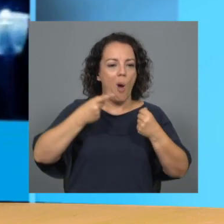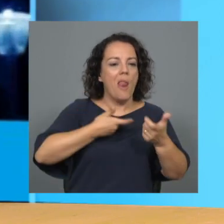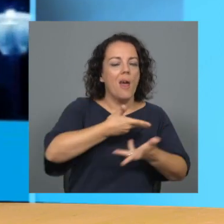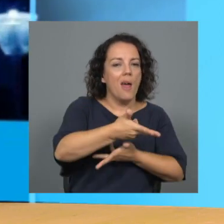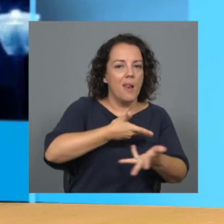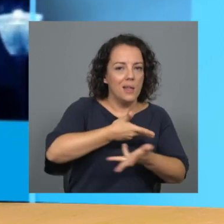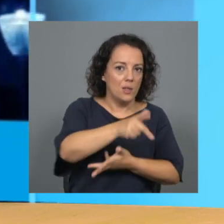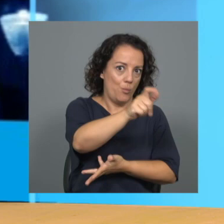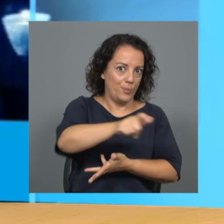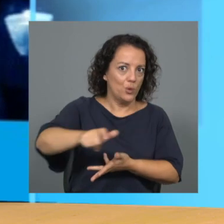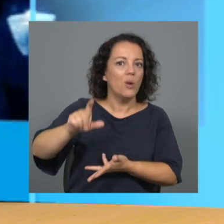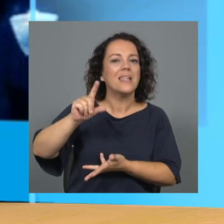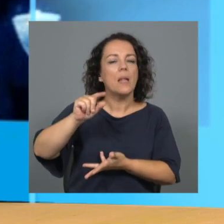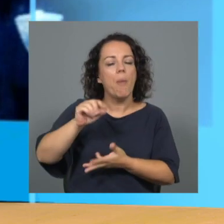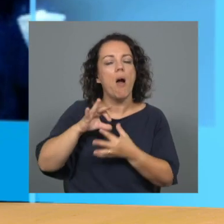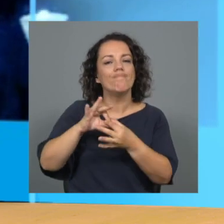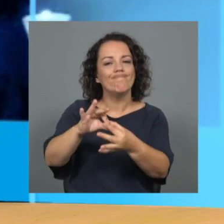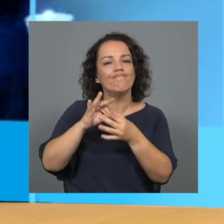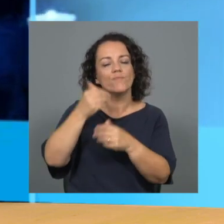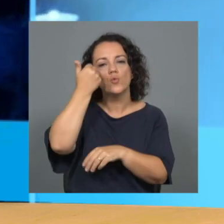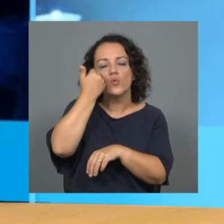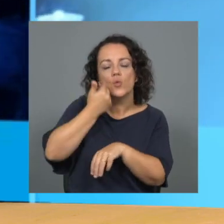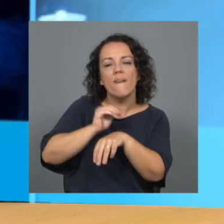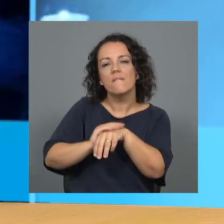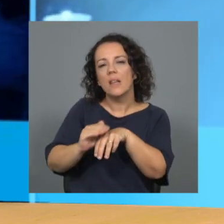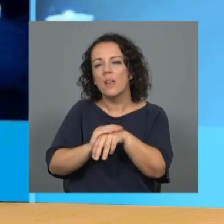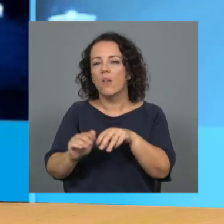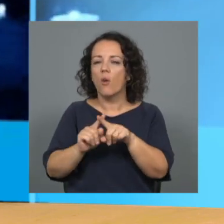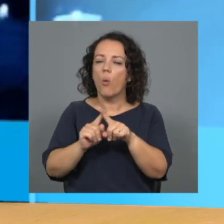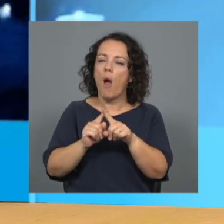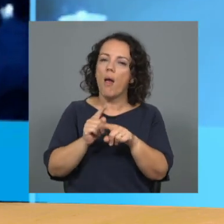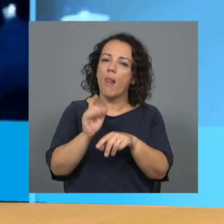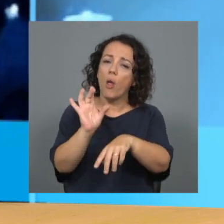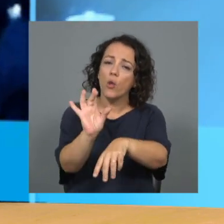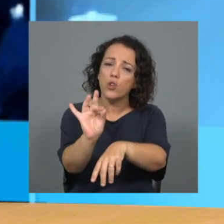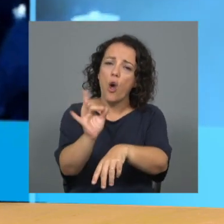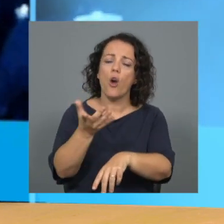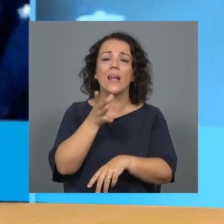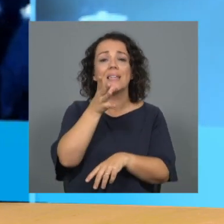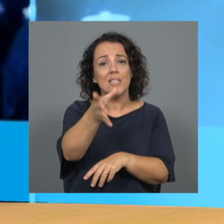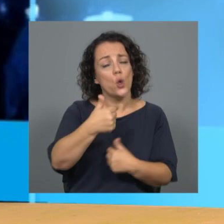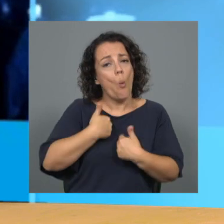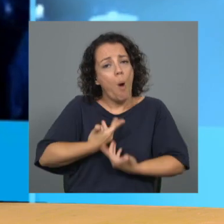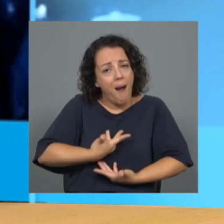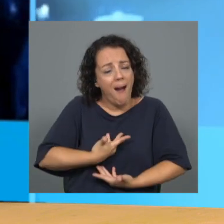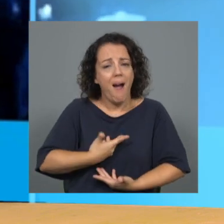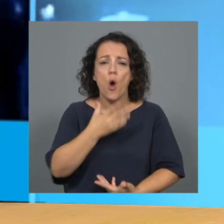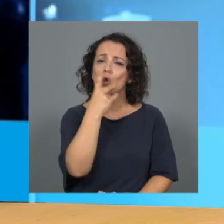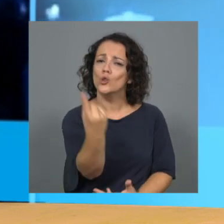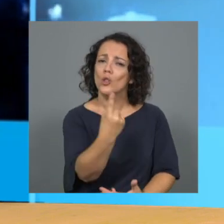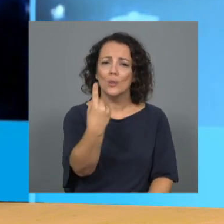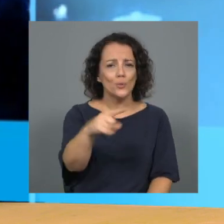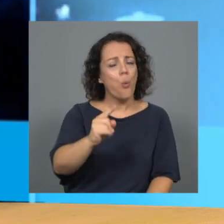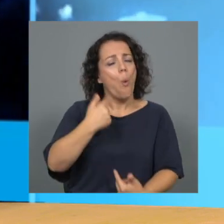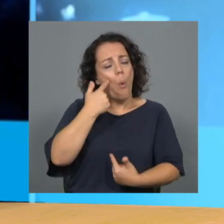pessoa, mais afetiva, portanto, a palavra, o toque, o dizer eu estou aqui, não estás só. Isto é